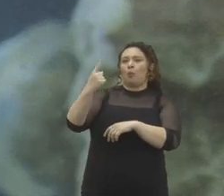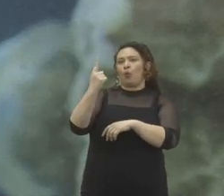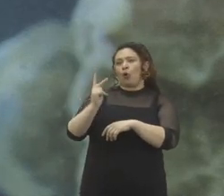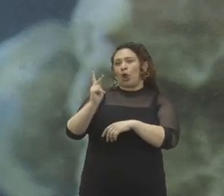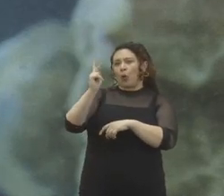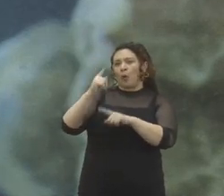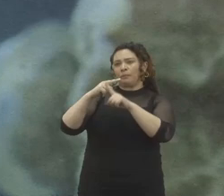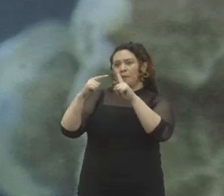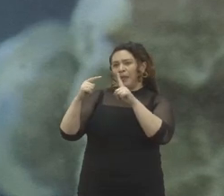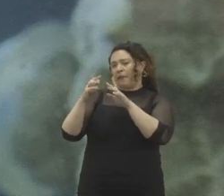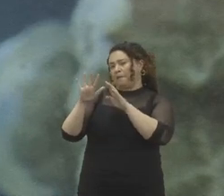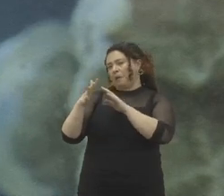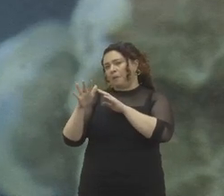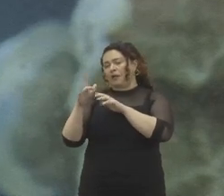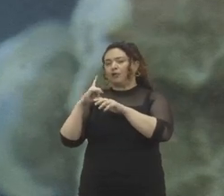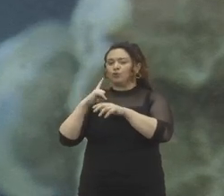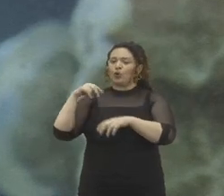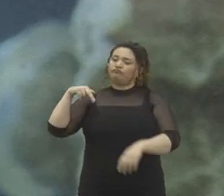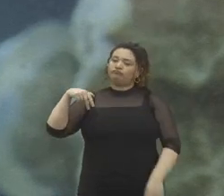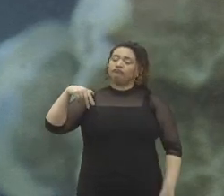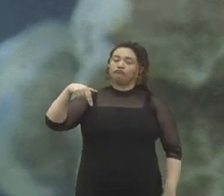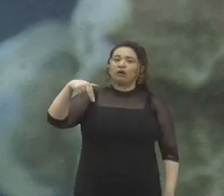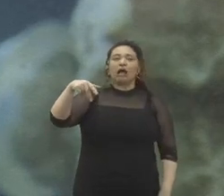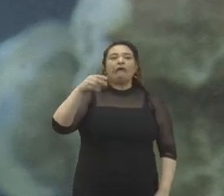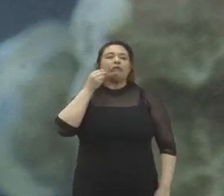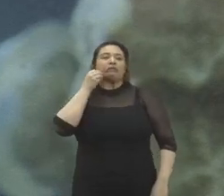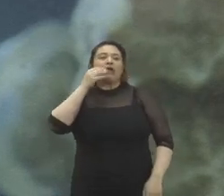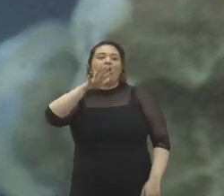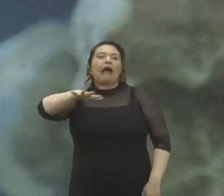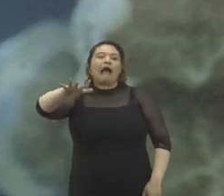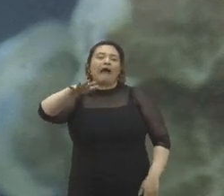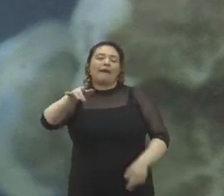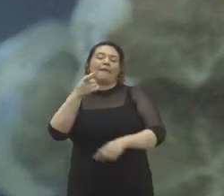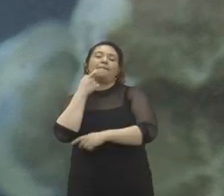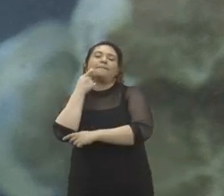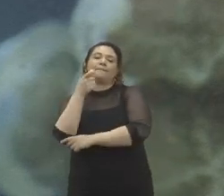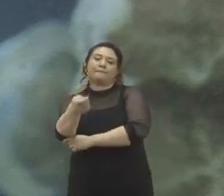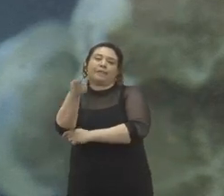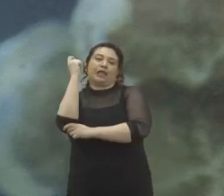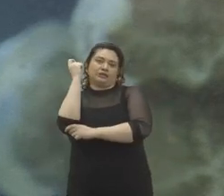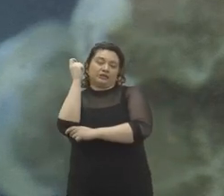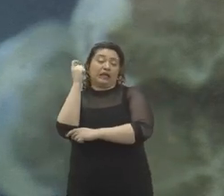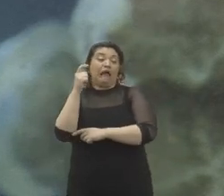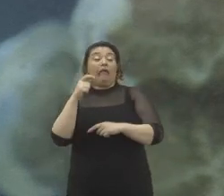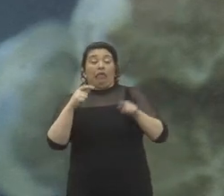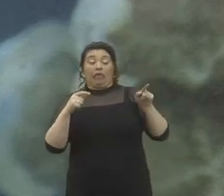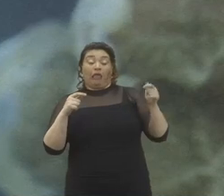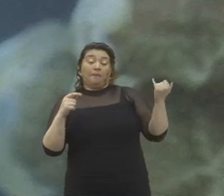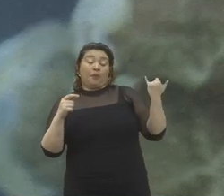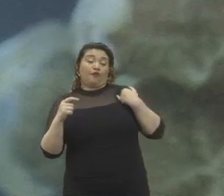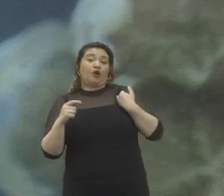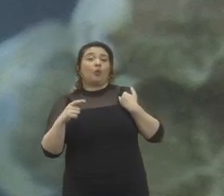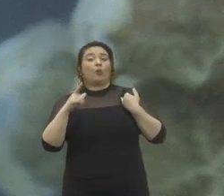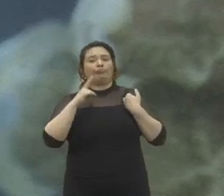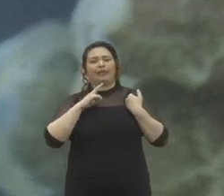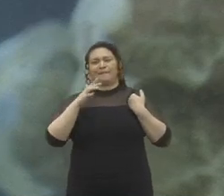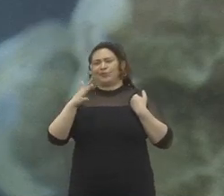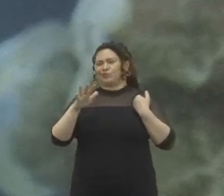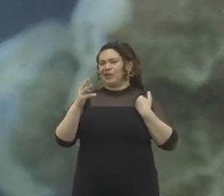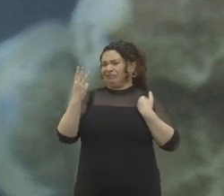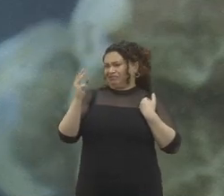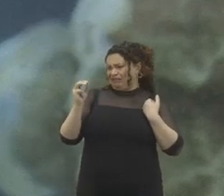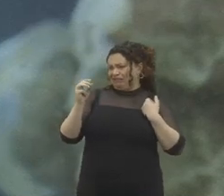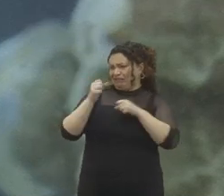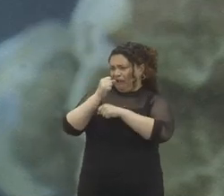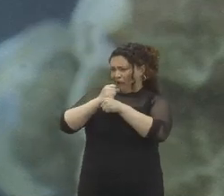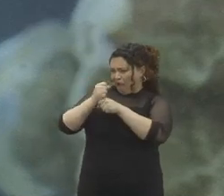menos e foi até uma área de pesca tradicional lá e ele ele diz me contava que 30 anos atrás quando ele tinha 12